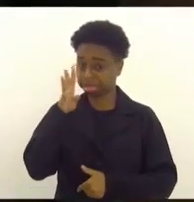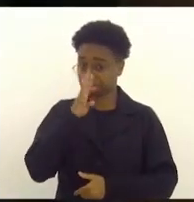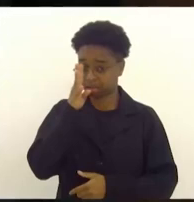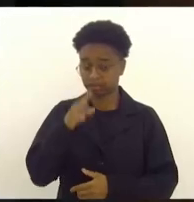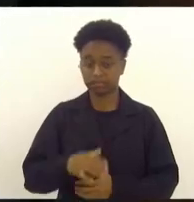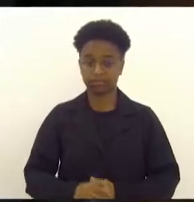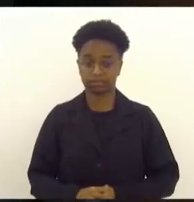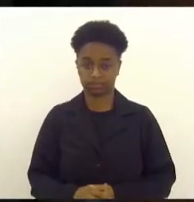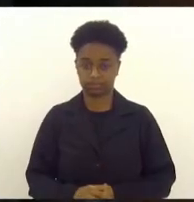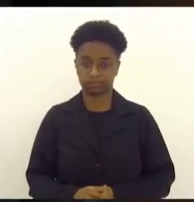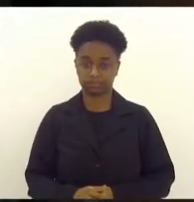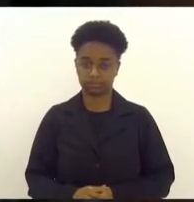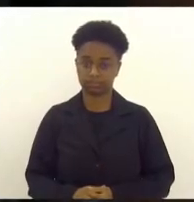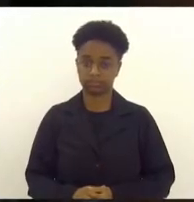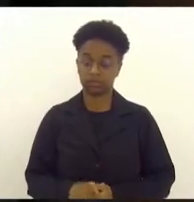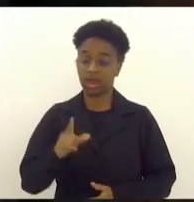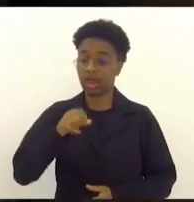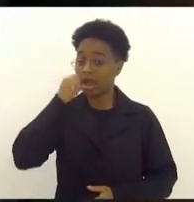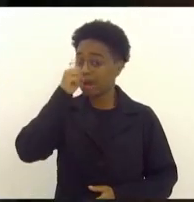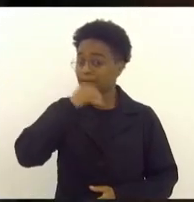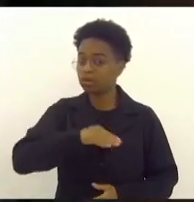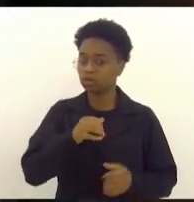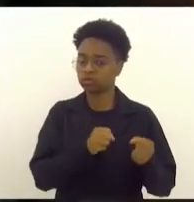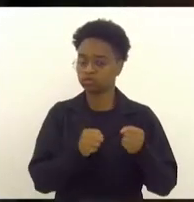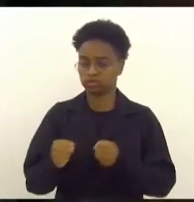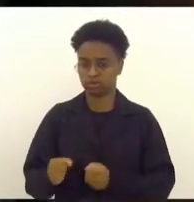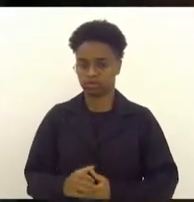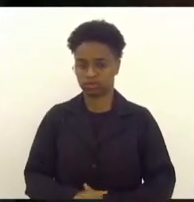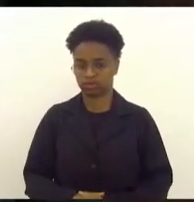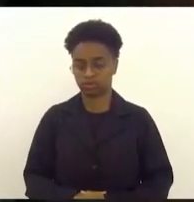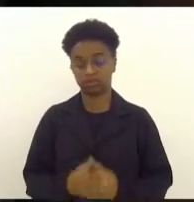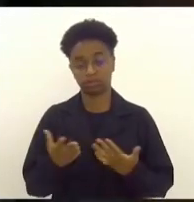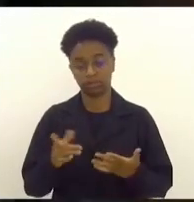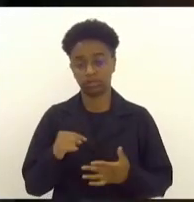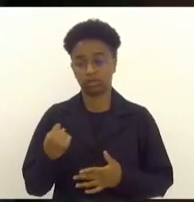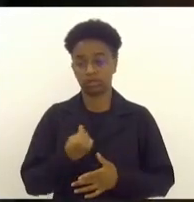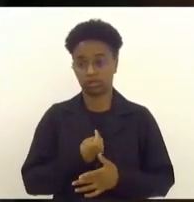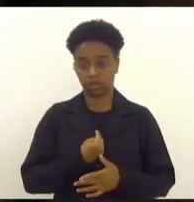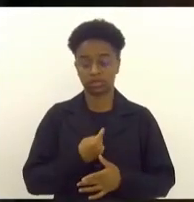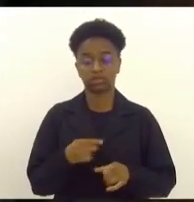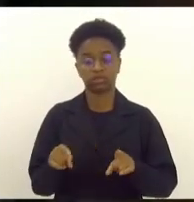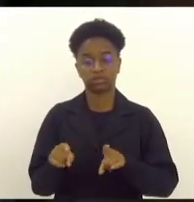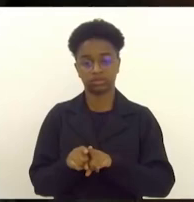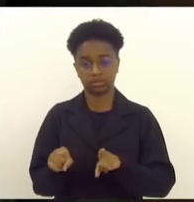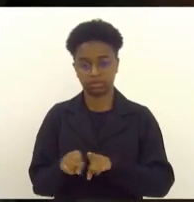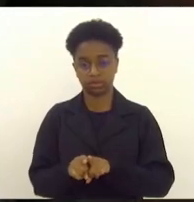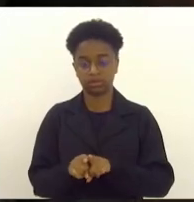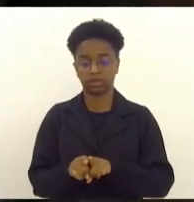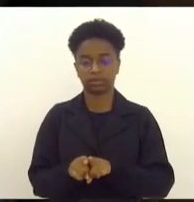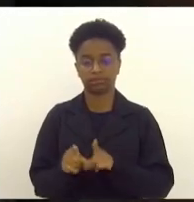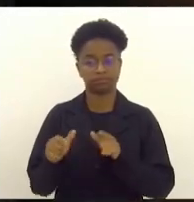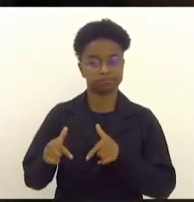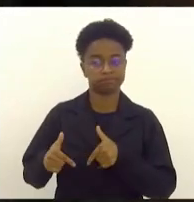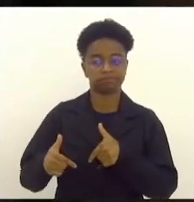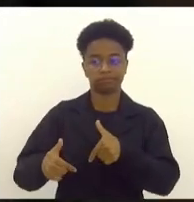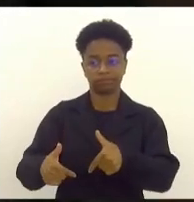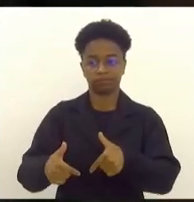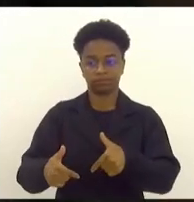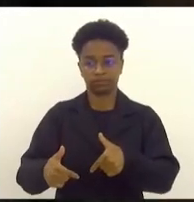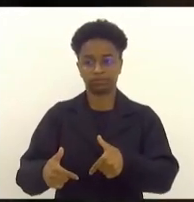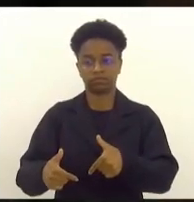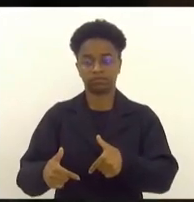puro e simples abuso de poder Deputado Brasão e nosso gabinete também vai fazer as devidas